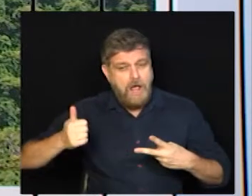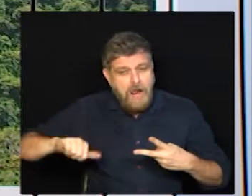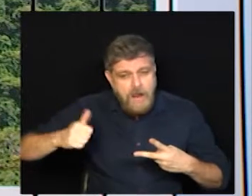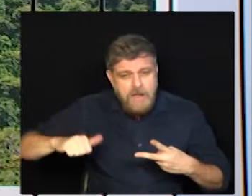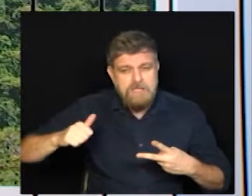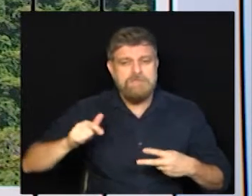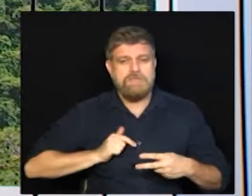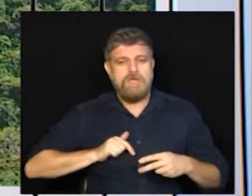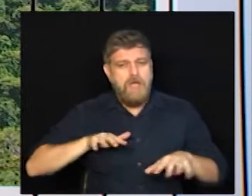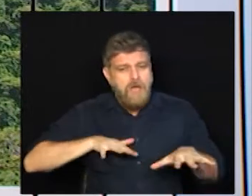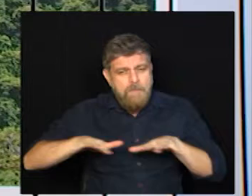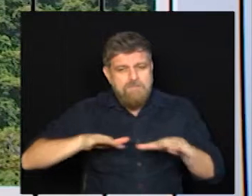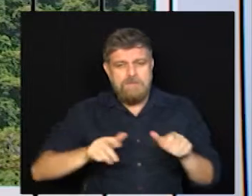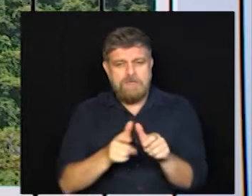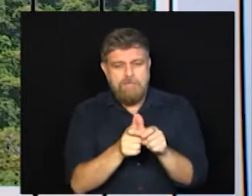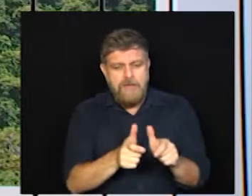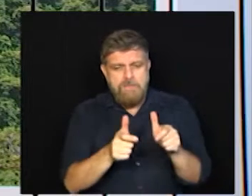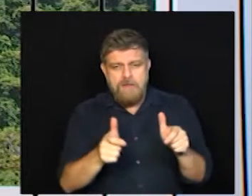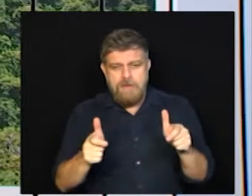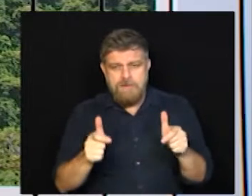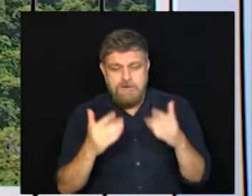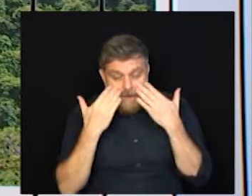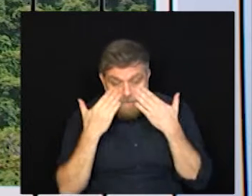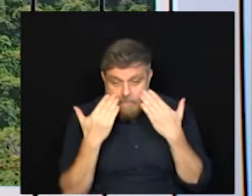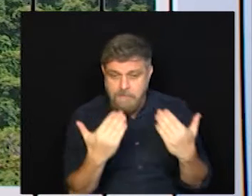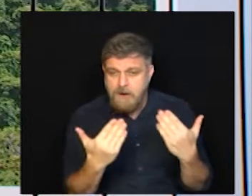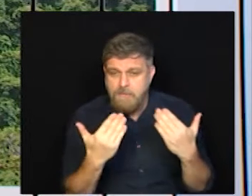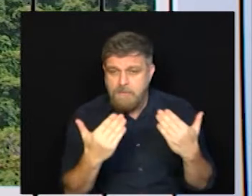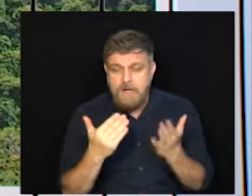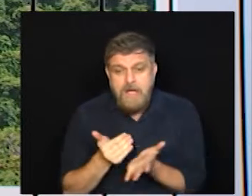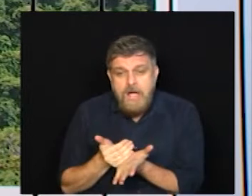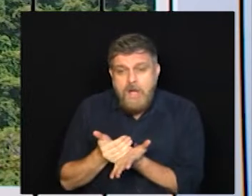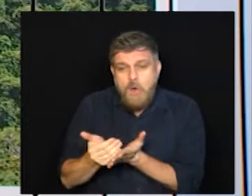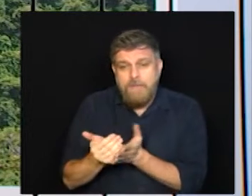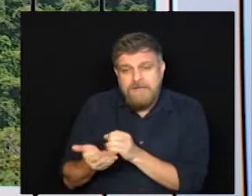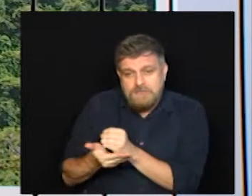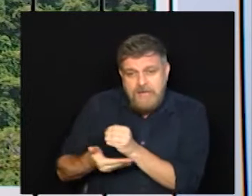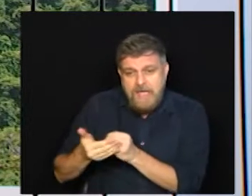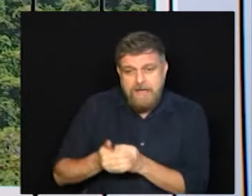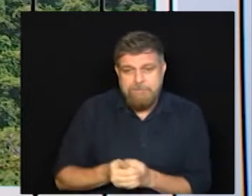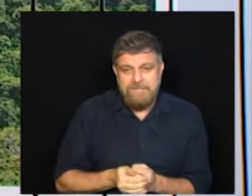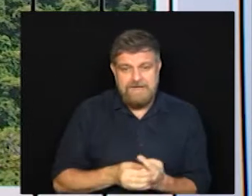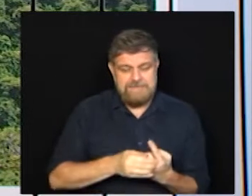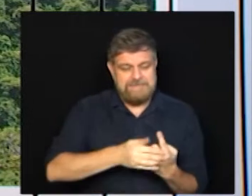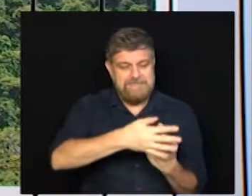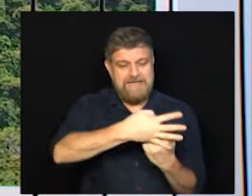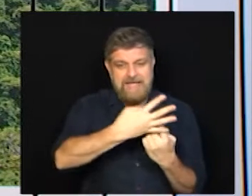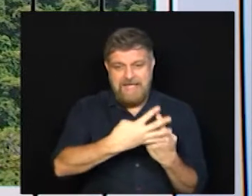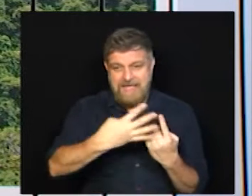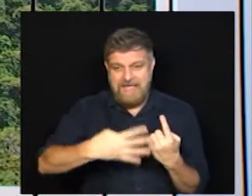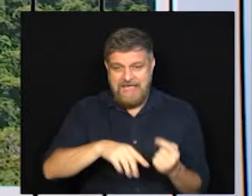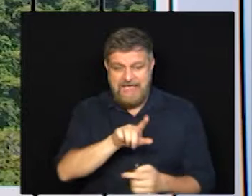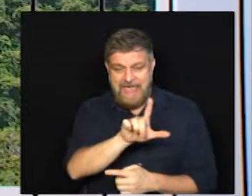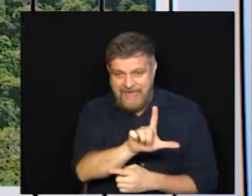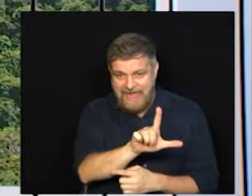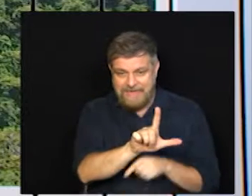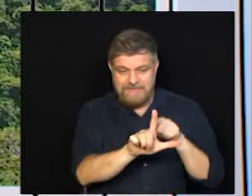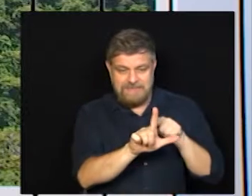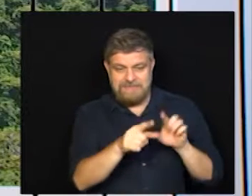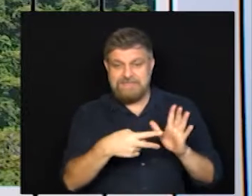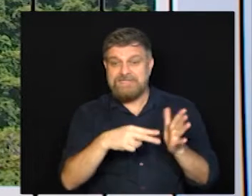tem está crescendo a visibilidade dele, por isso que ele é o começo da sigla, né? Mas quando a gente fala de, por exemplo, da